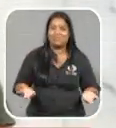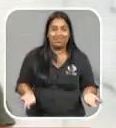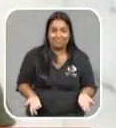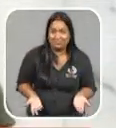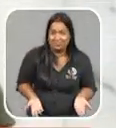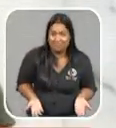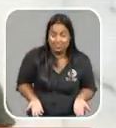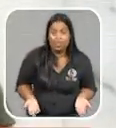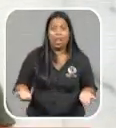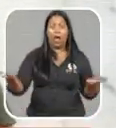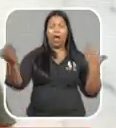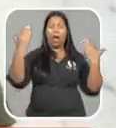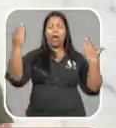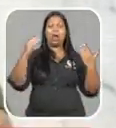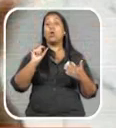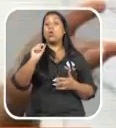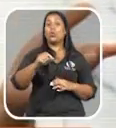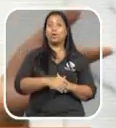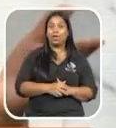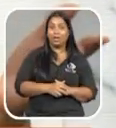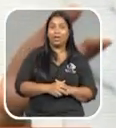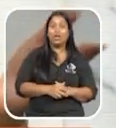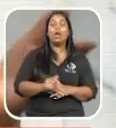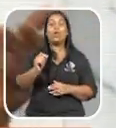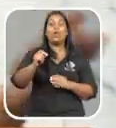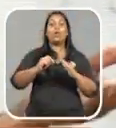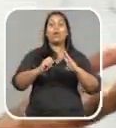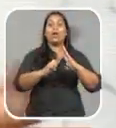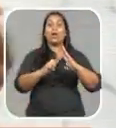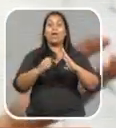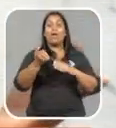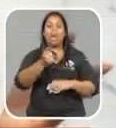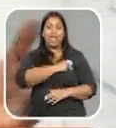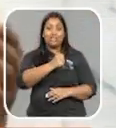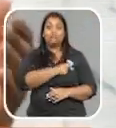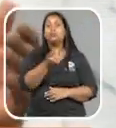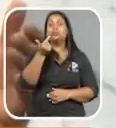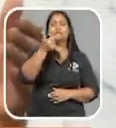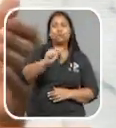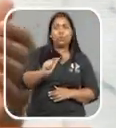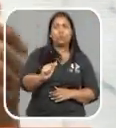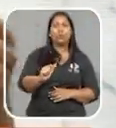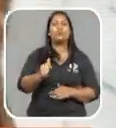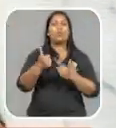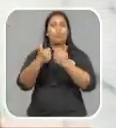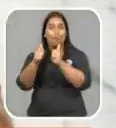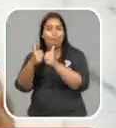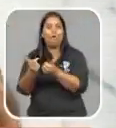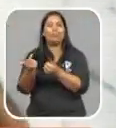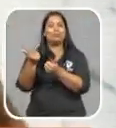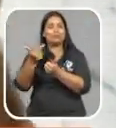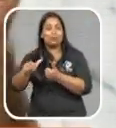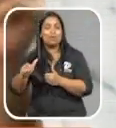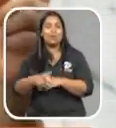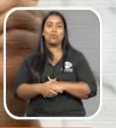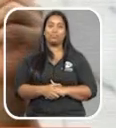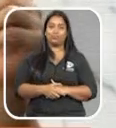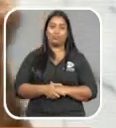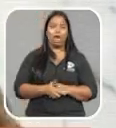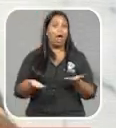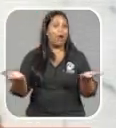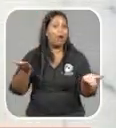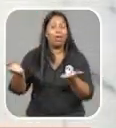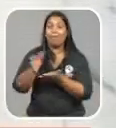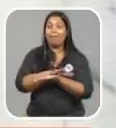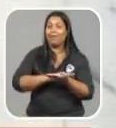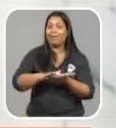Circular Santa Luzia, e com a Itamaraty por 10 anos sem licitação. Exatamente. E mais, mas dessa vez